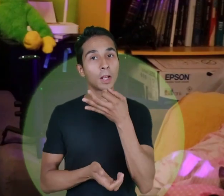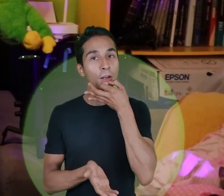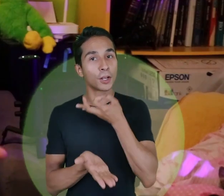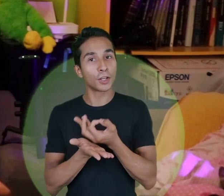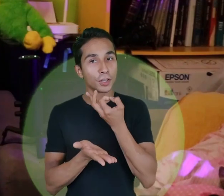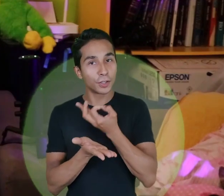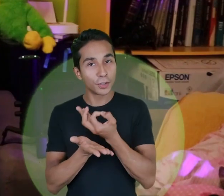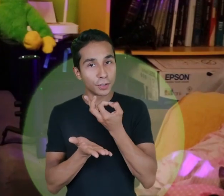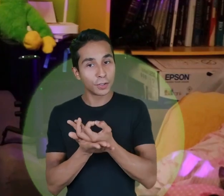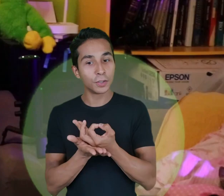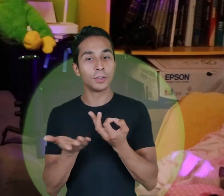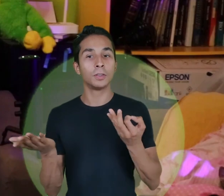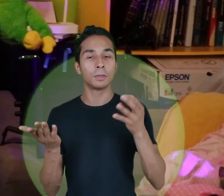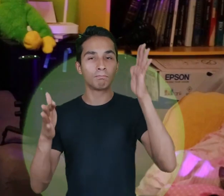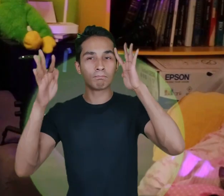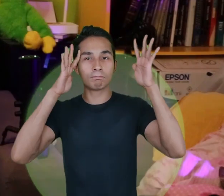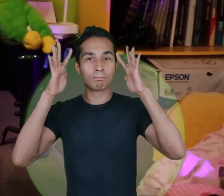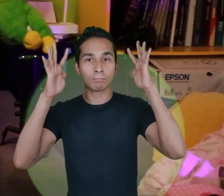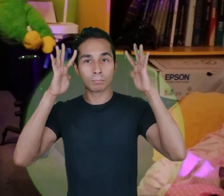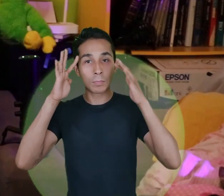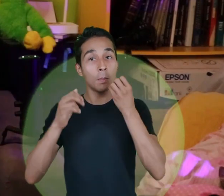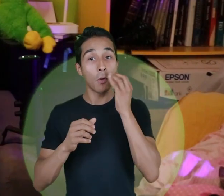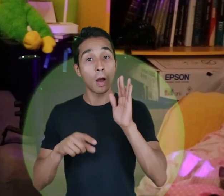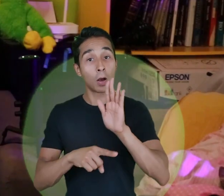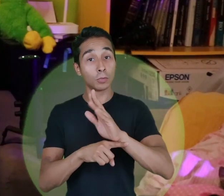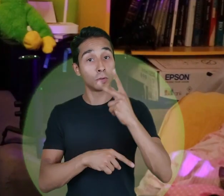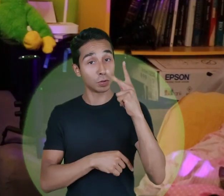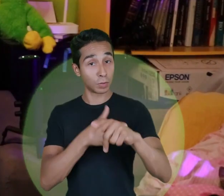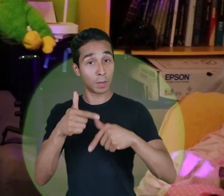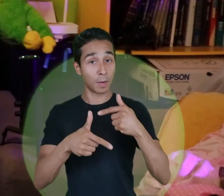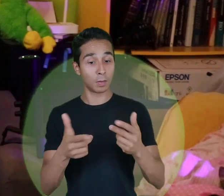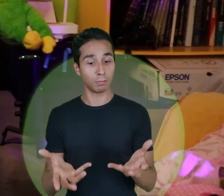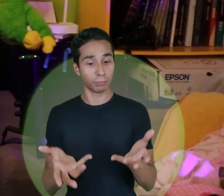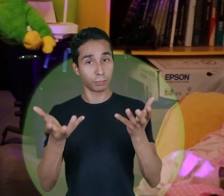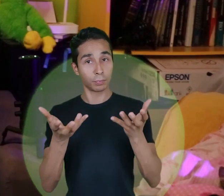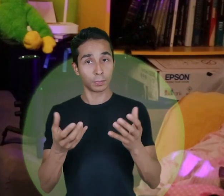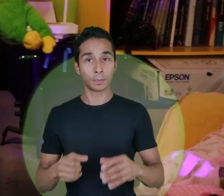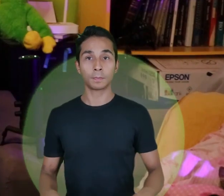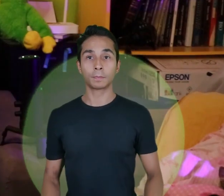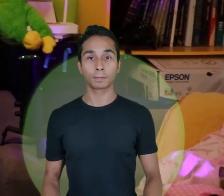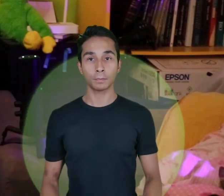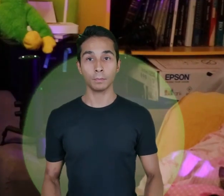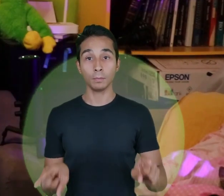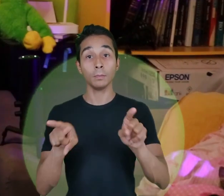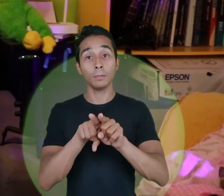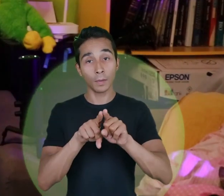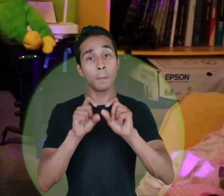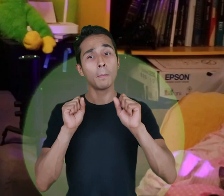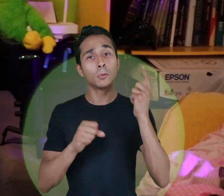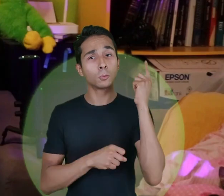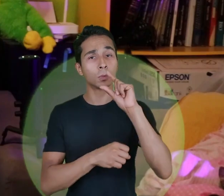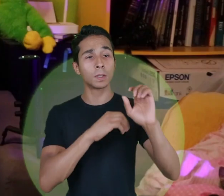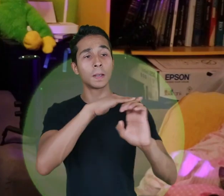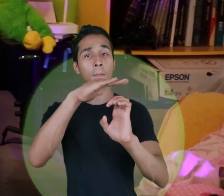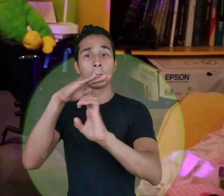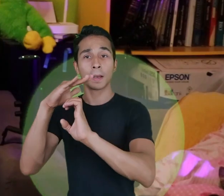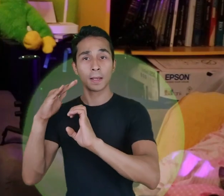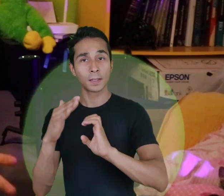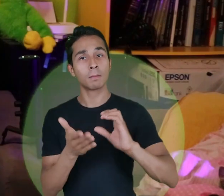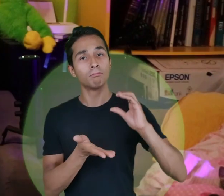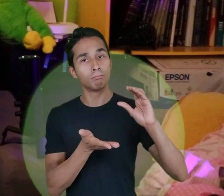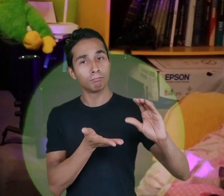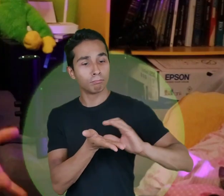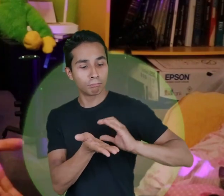própria consolidação do trabalho do grupo, do coletivo, ou em você como artista individual. Dentro disso você pode ter os investimentos empresariais, né?